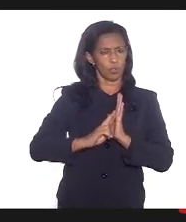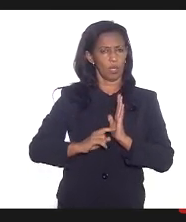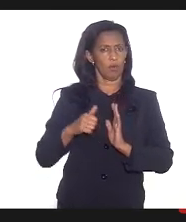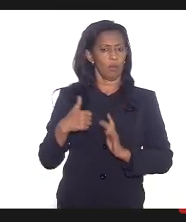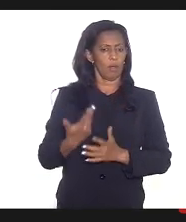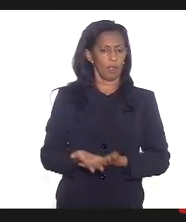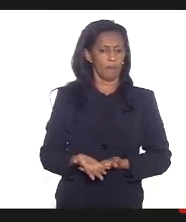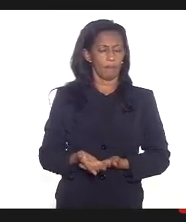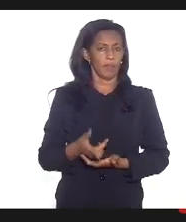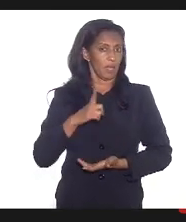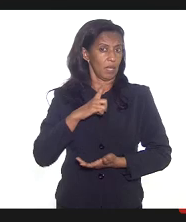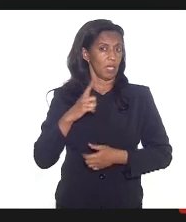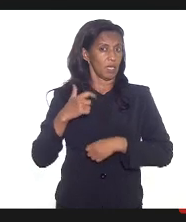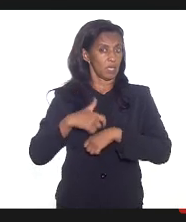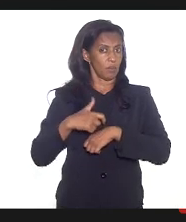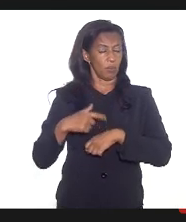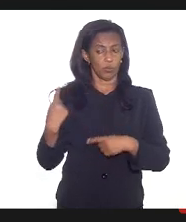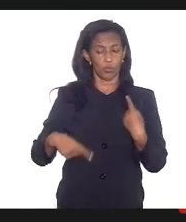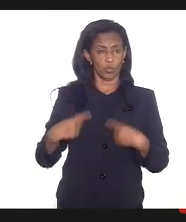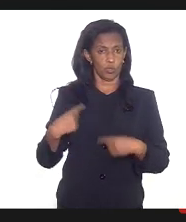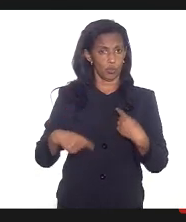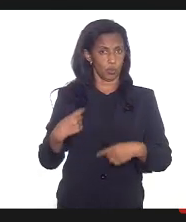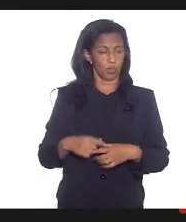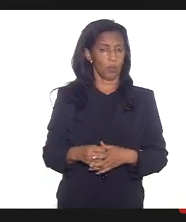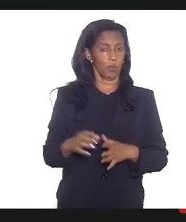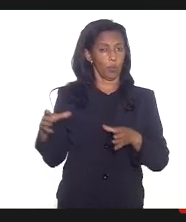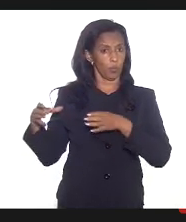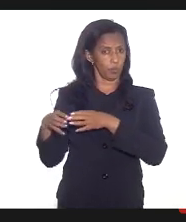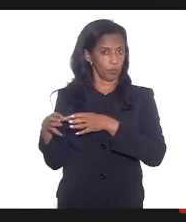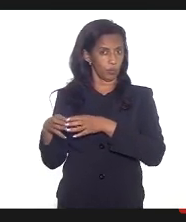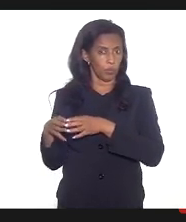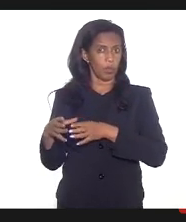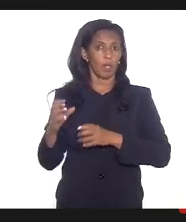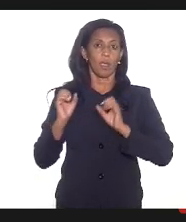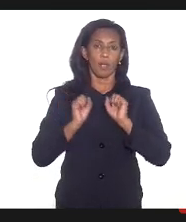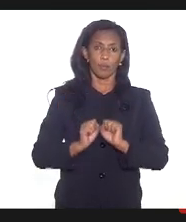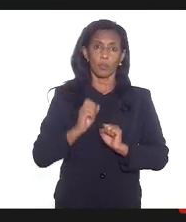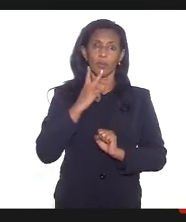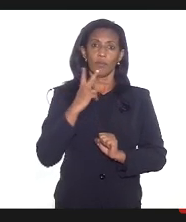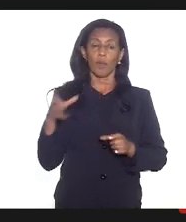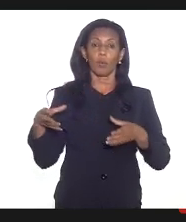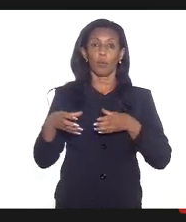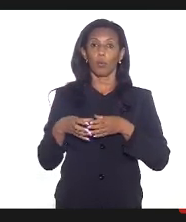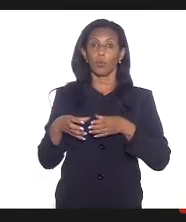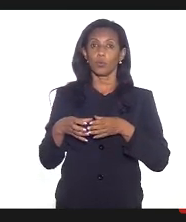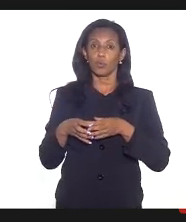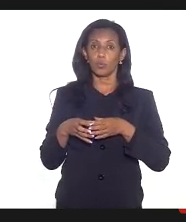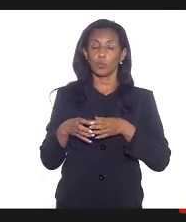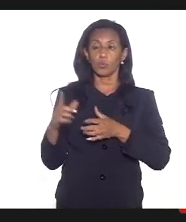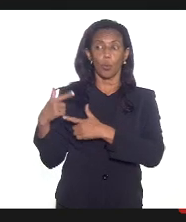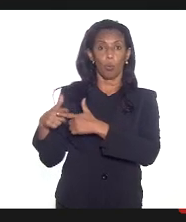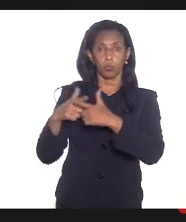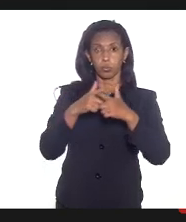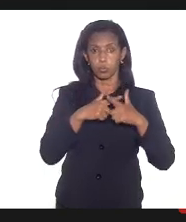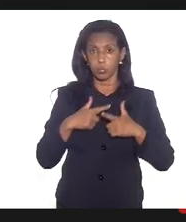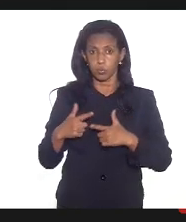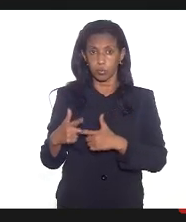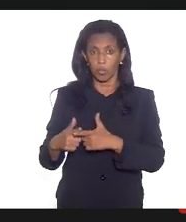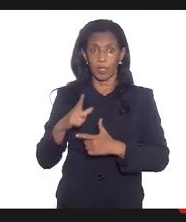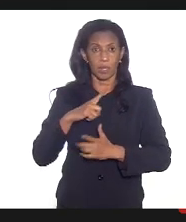ir esse esse momento disso são próximo tem científicos é a gente poder prever o conjunto das situações